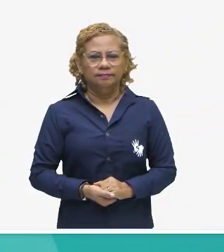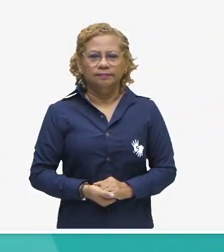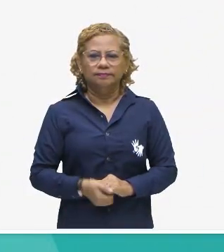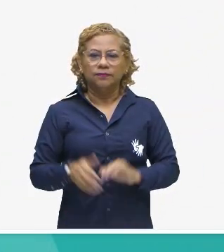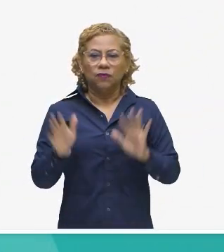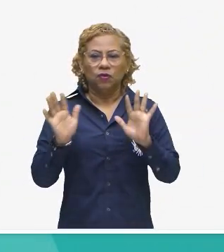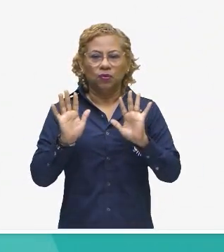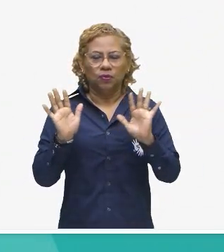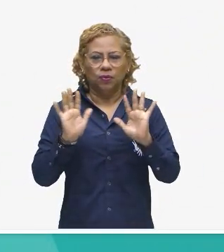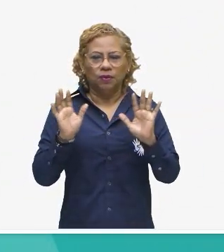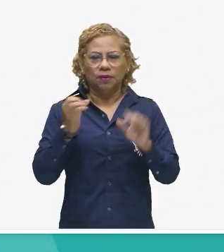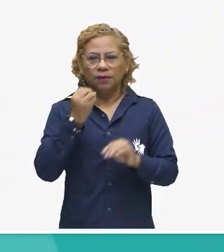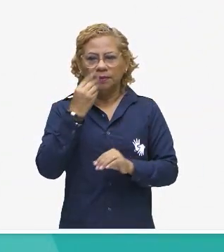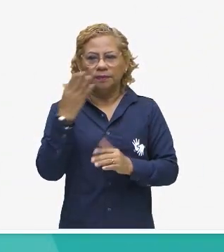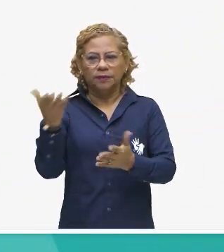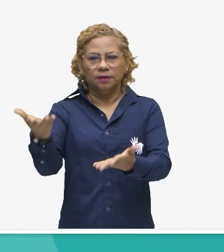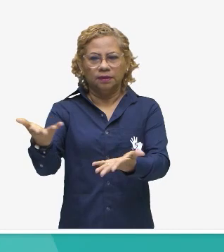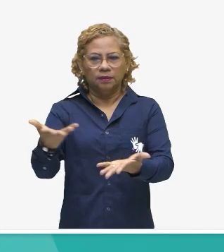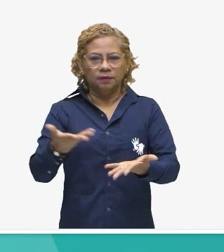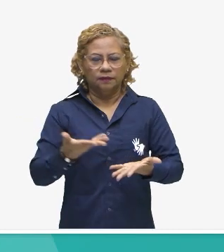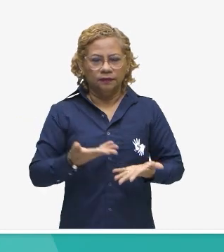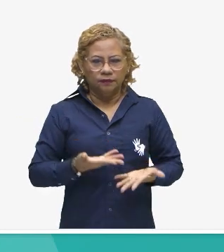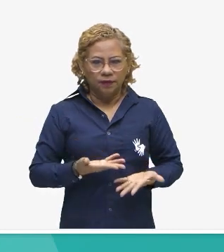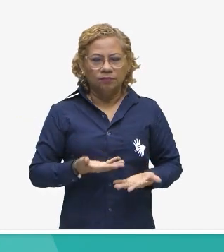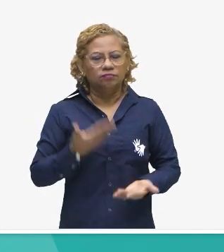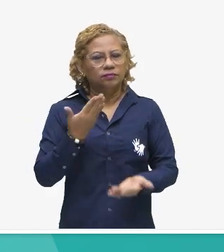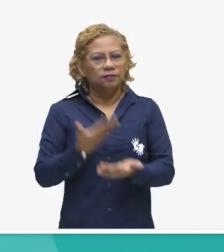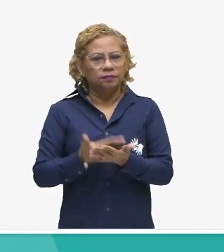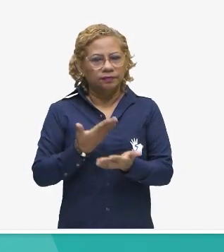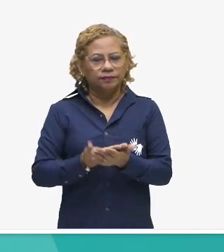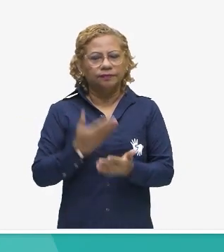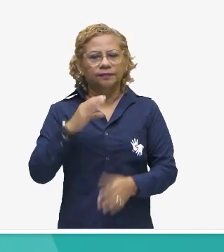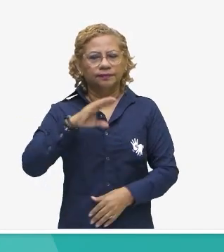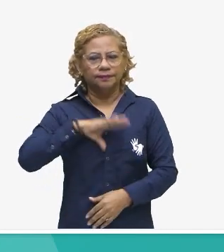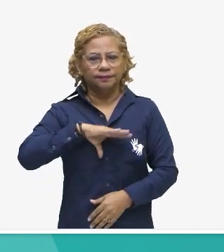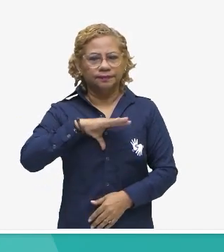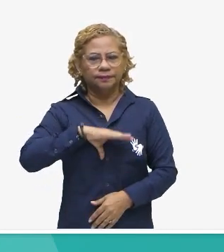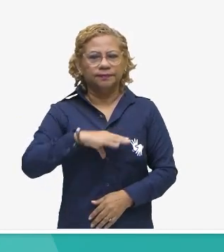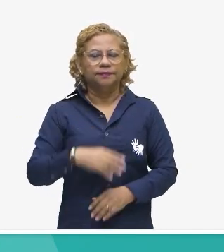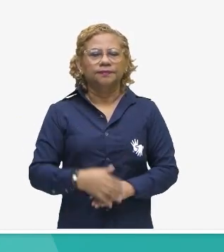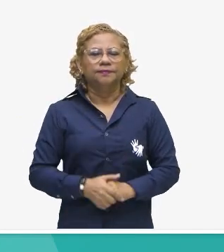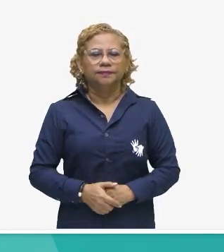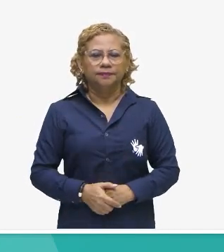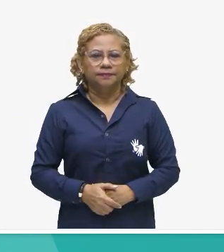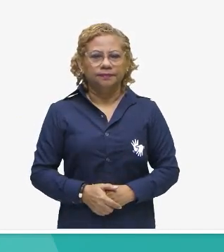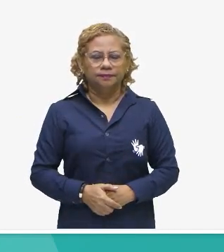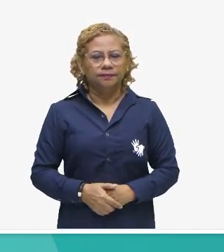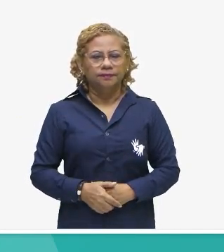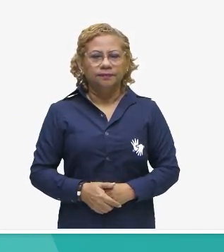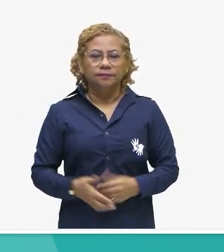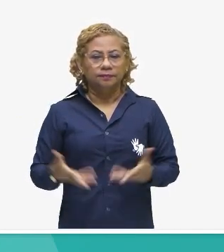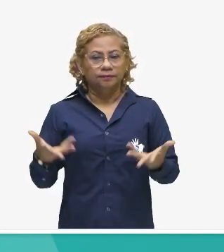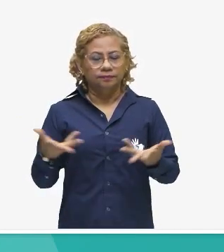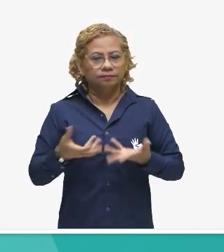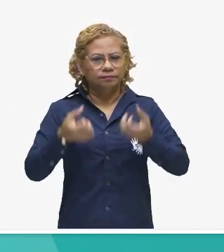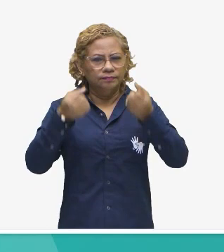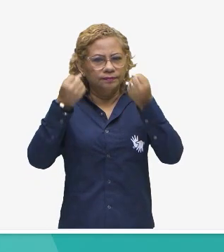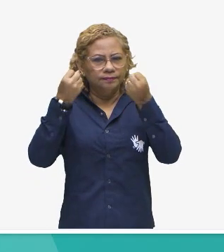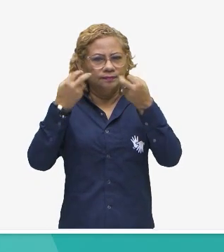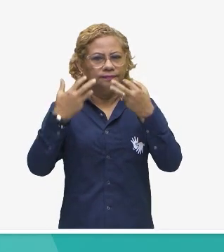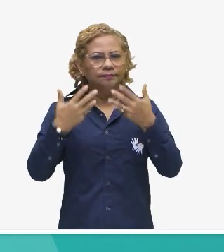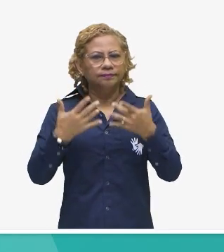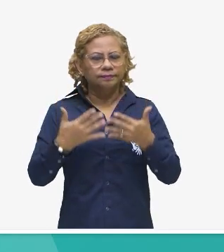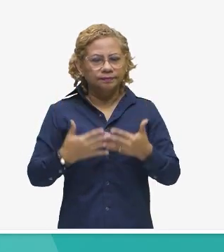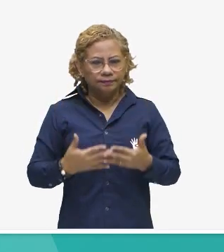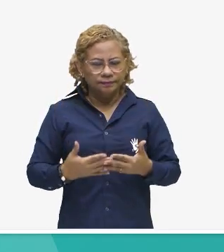Olá, sejam todos muito bem-vindos para mais uma aula de língua portuguesa. Hoje nós iremos falar de uma